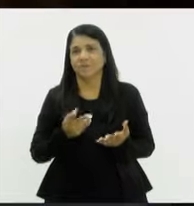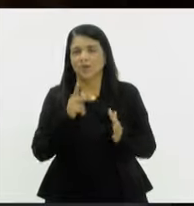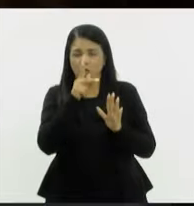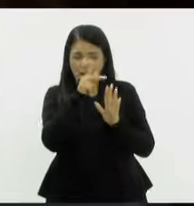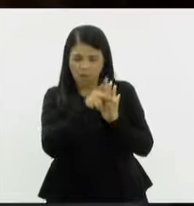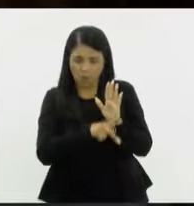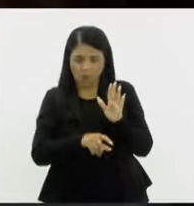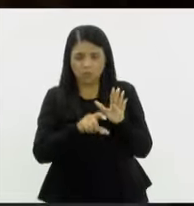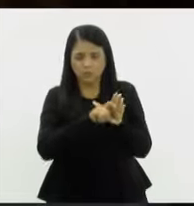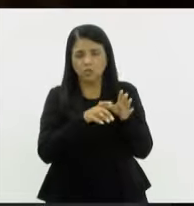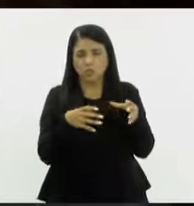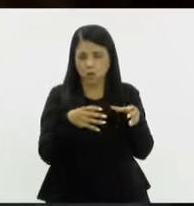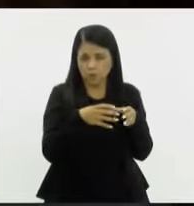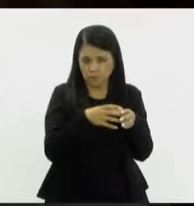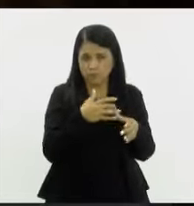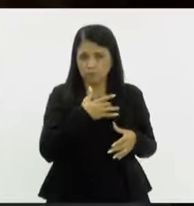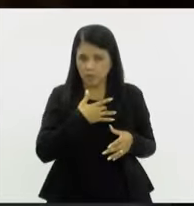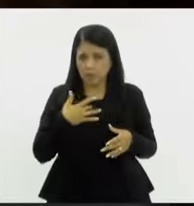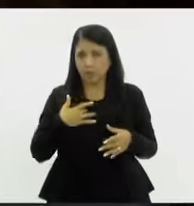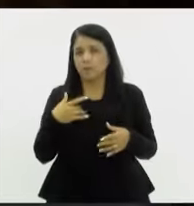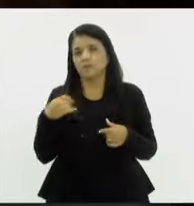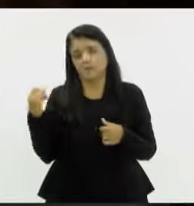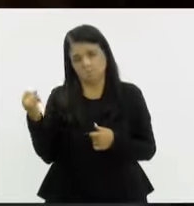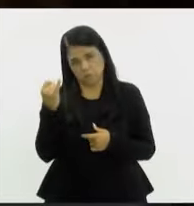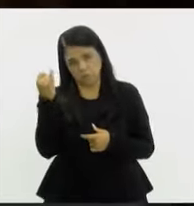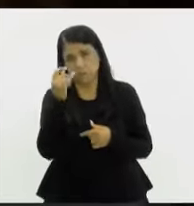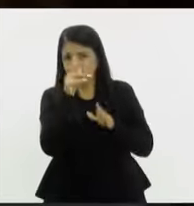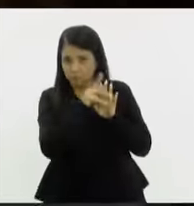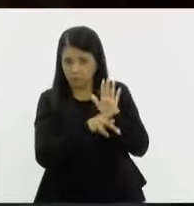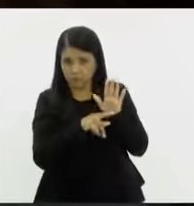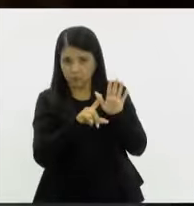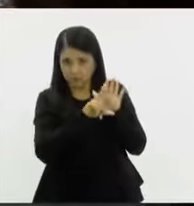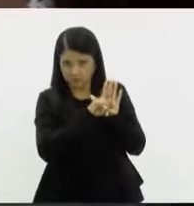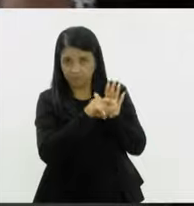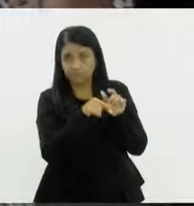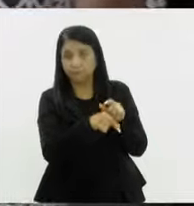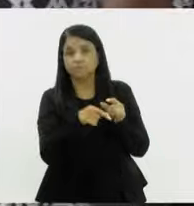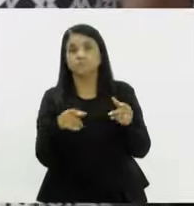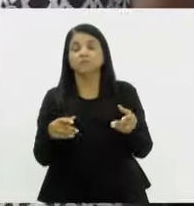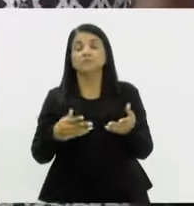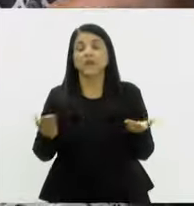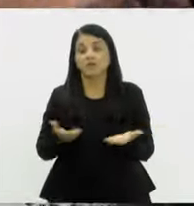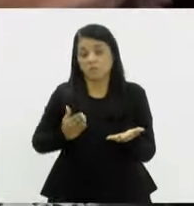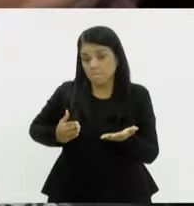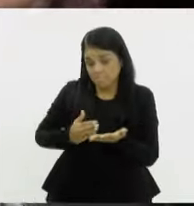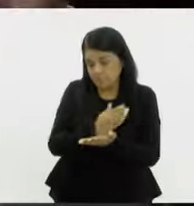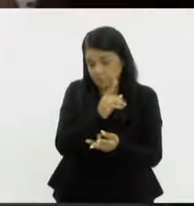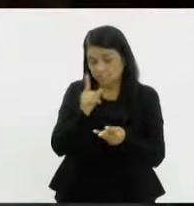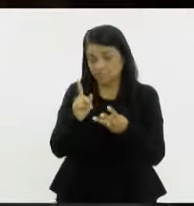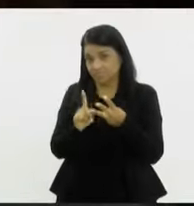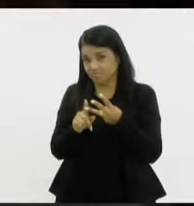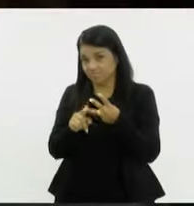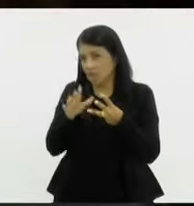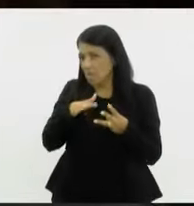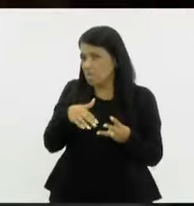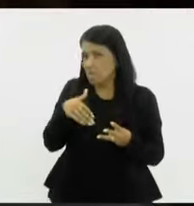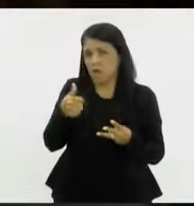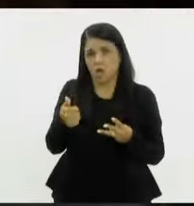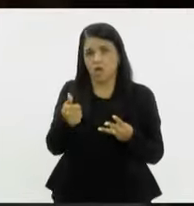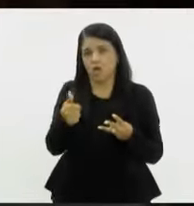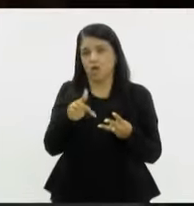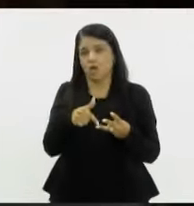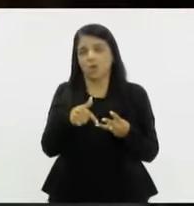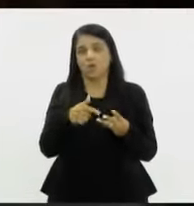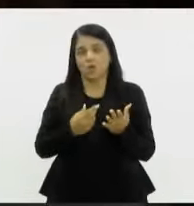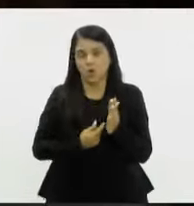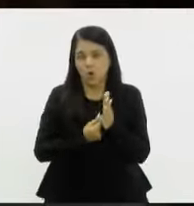pra comissão de saúde mas é um projeto muito importante e o que a gente acabou de Aprovar Na Comissão da mulher que eu acho que esse é o melhor de todos que é o